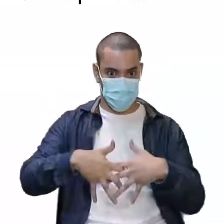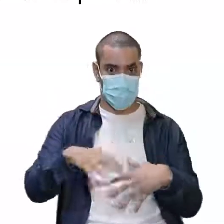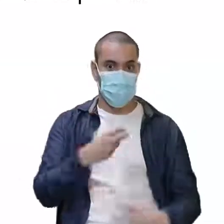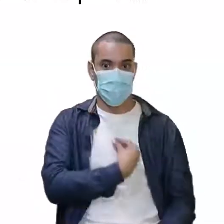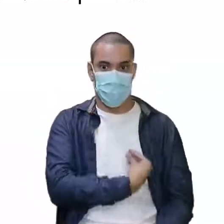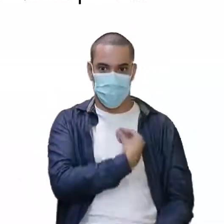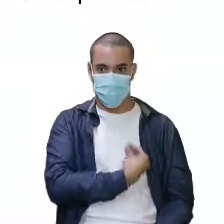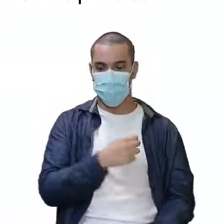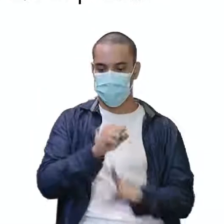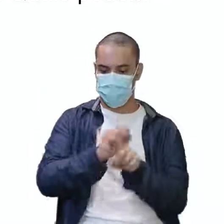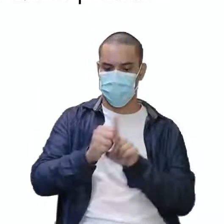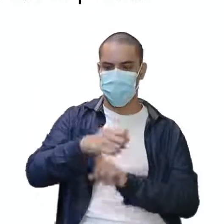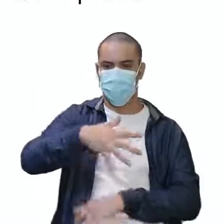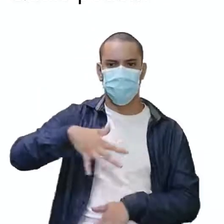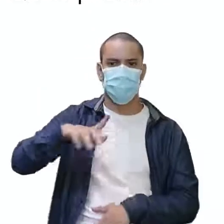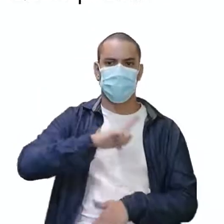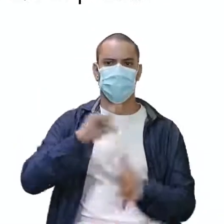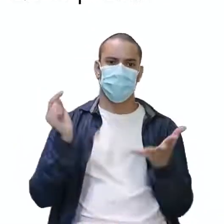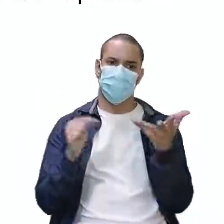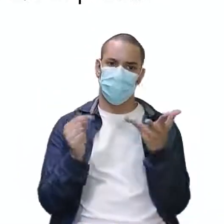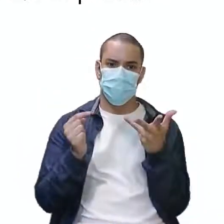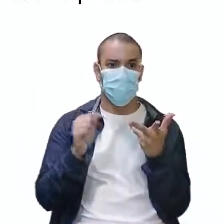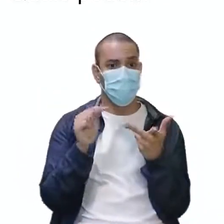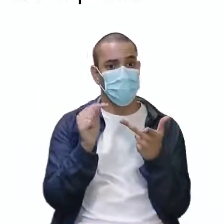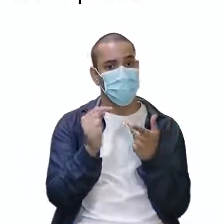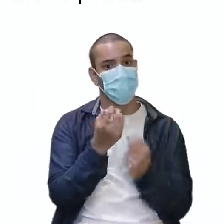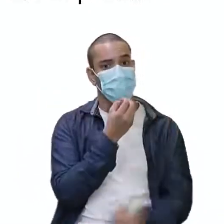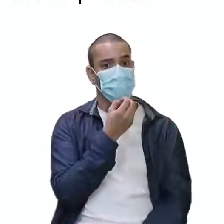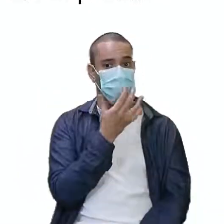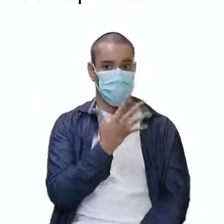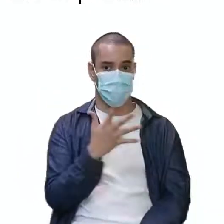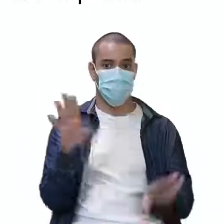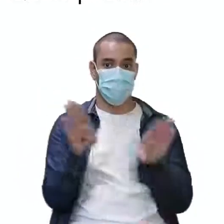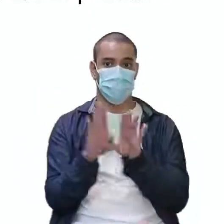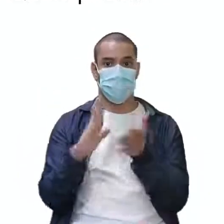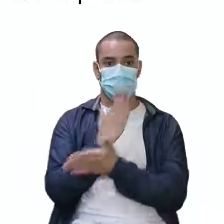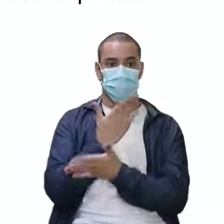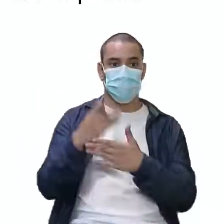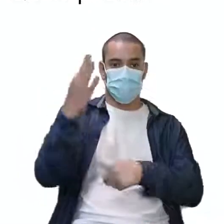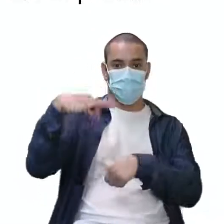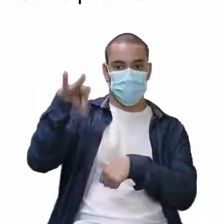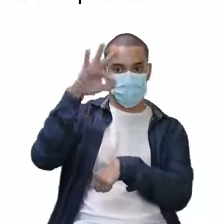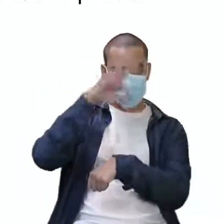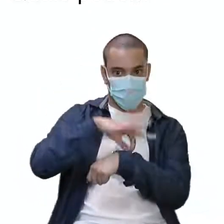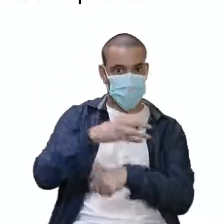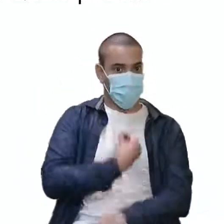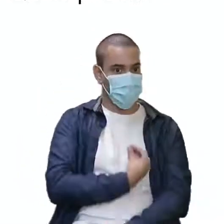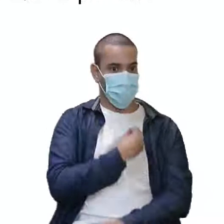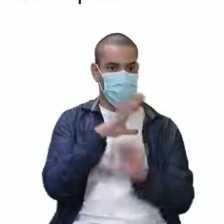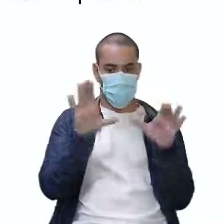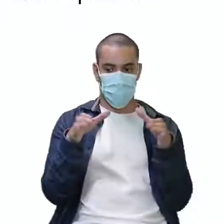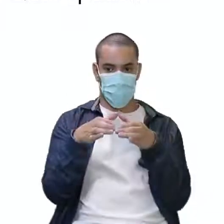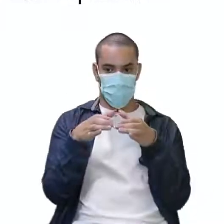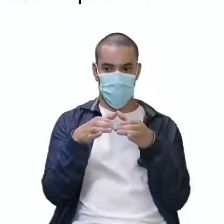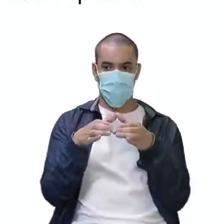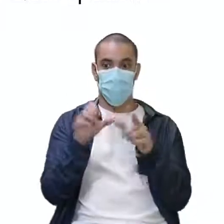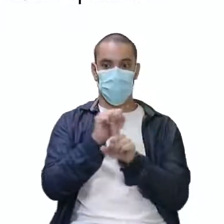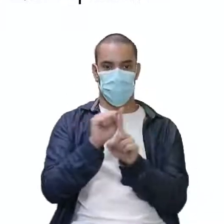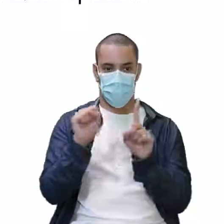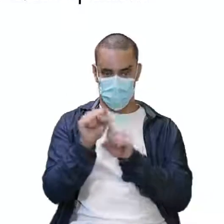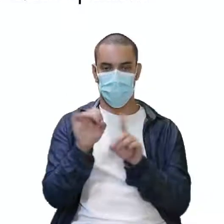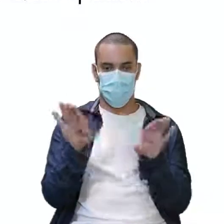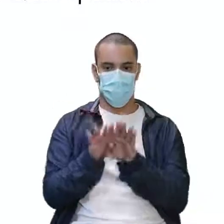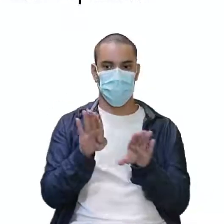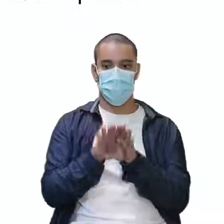vida em sociedade traz vários benefícios para os indivíduos e muitos insetos vivem nesse grupamento, né, de